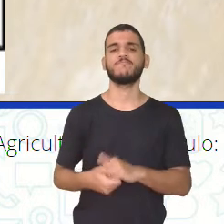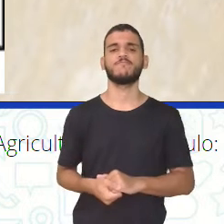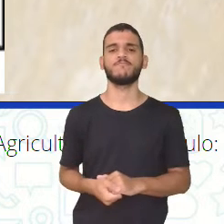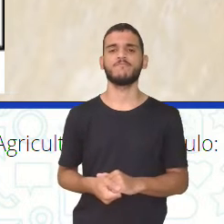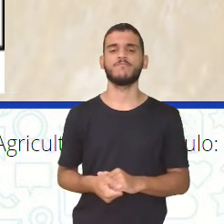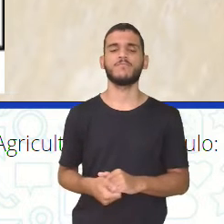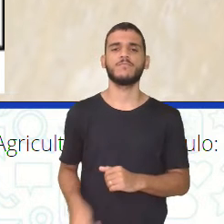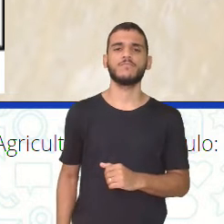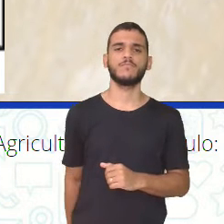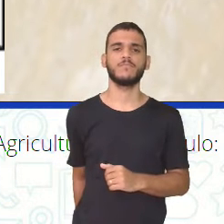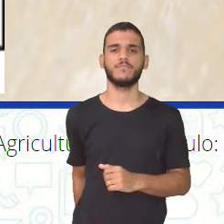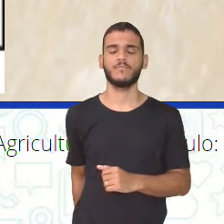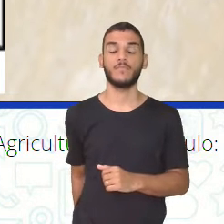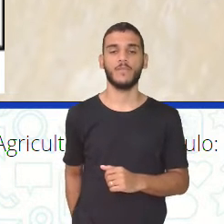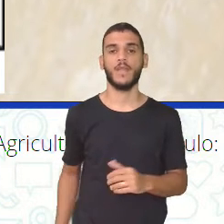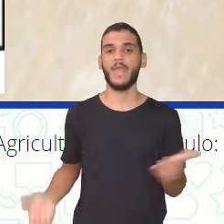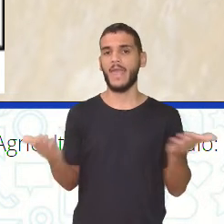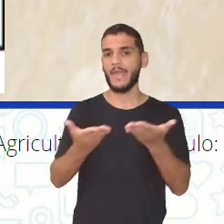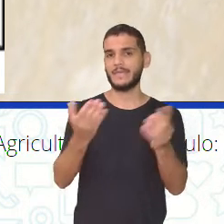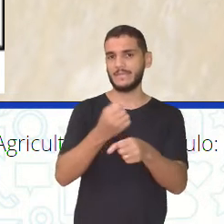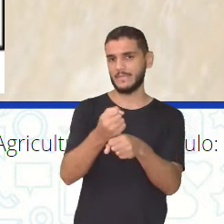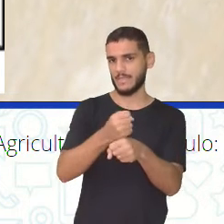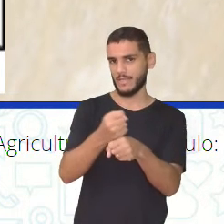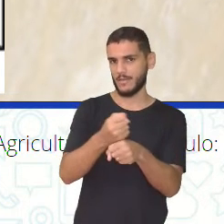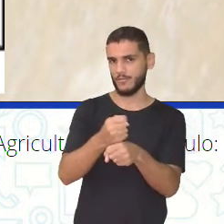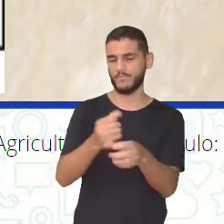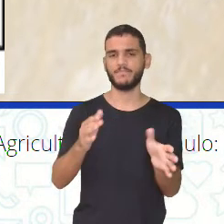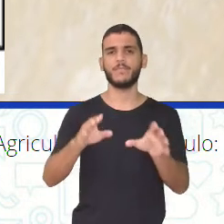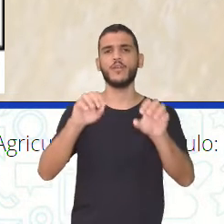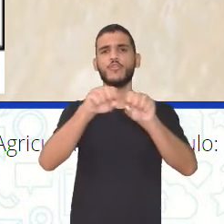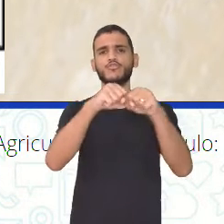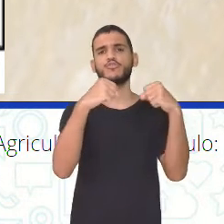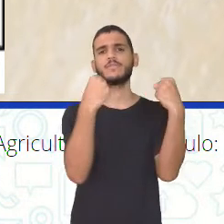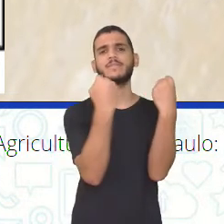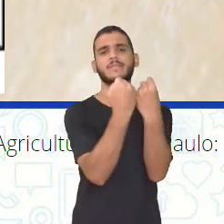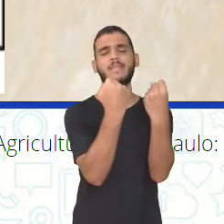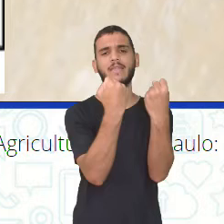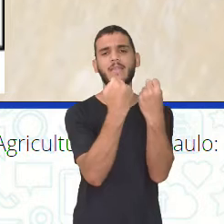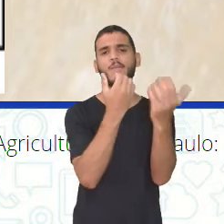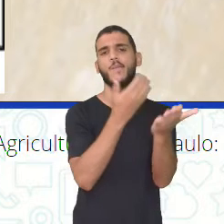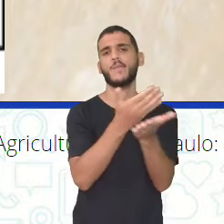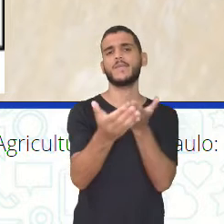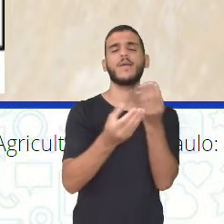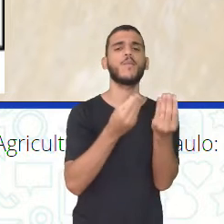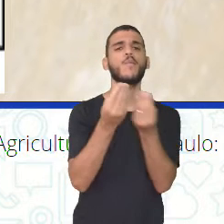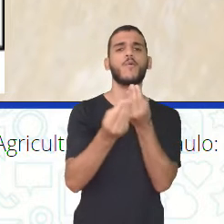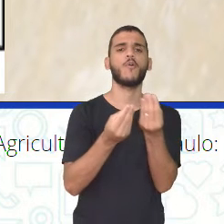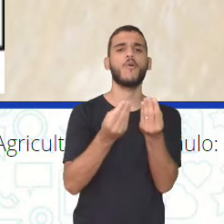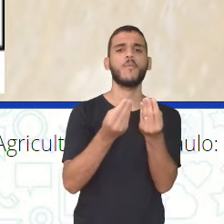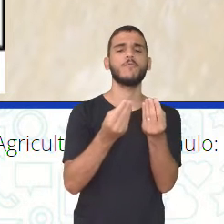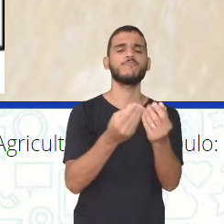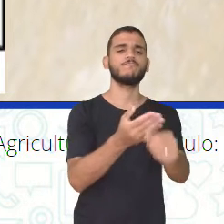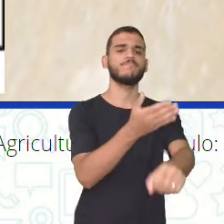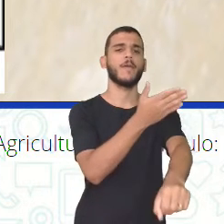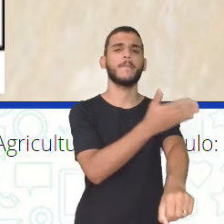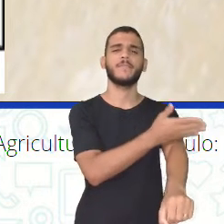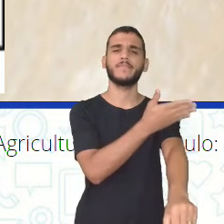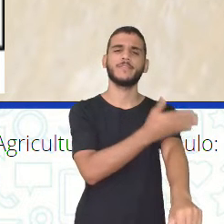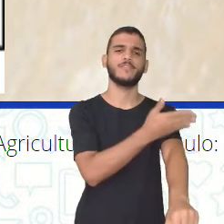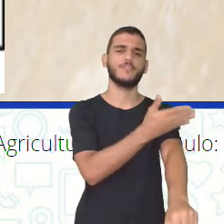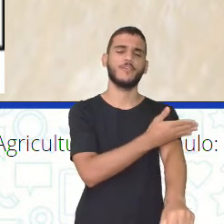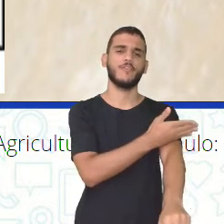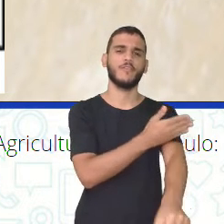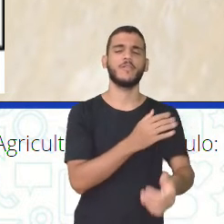As sociedades que se estabeleceram lá na Idade Antiga, né? Lá na pré-história, aí a gente vem